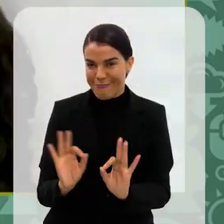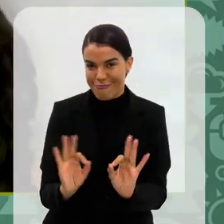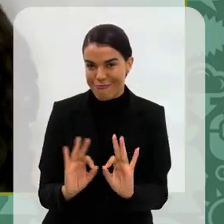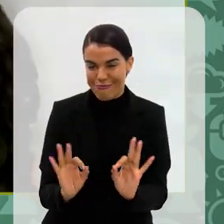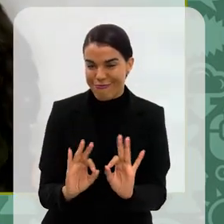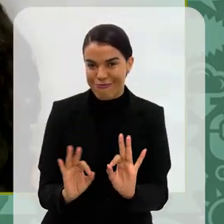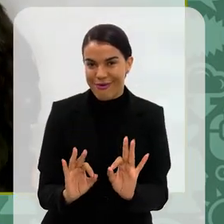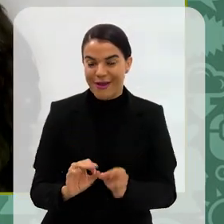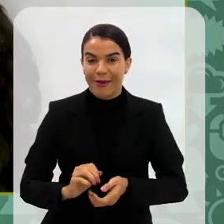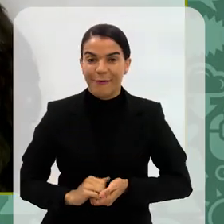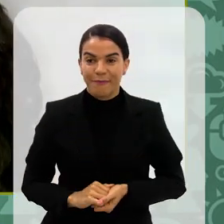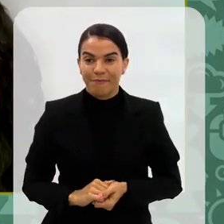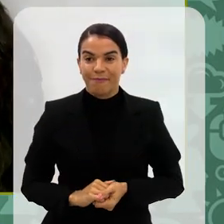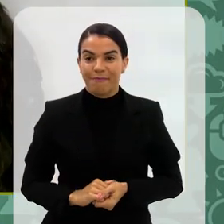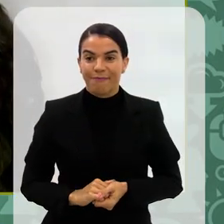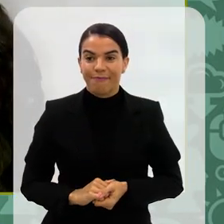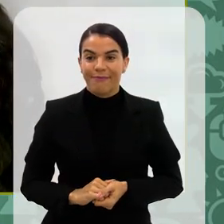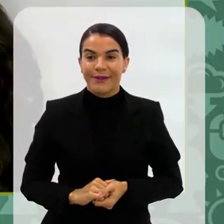E,